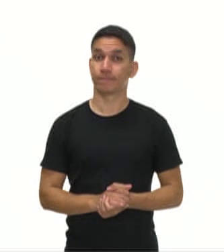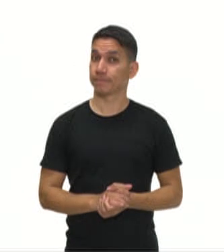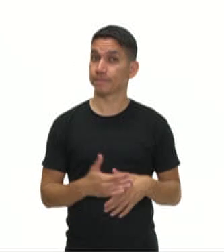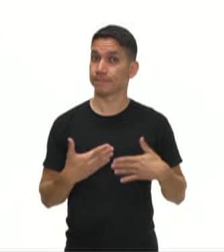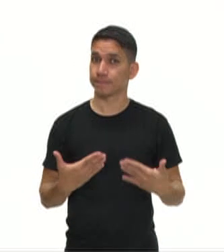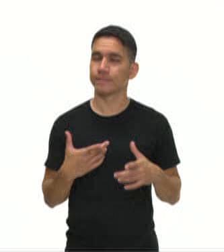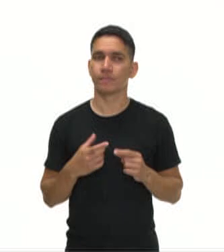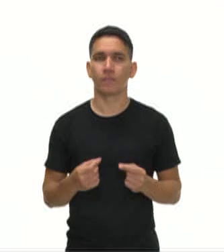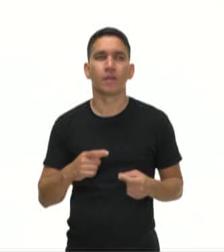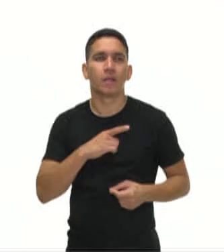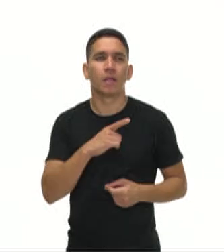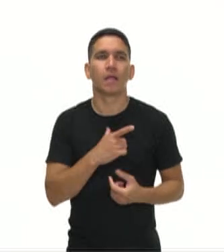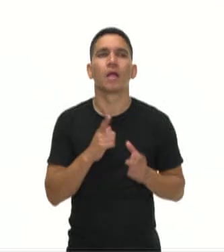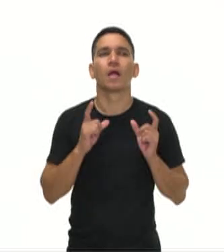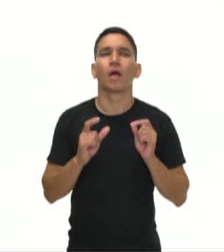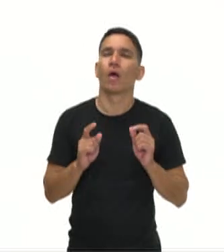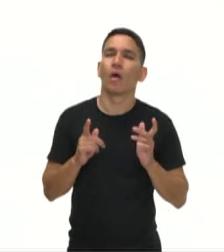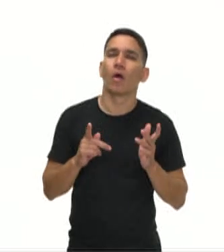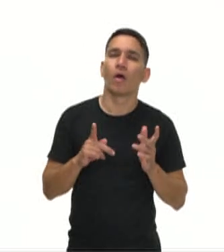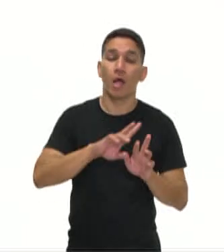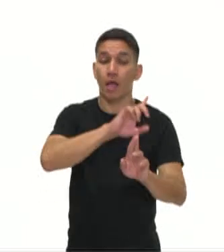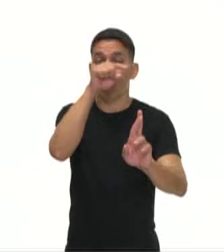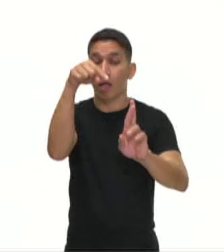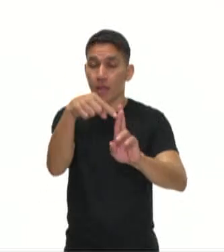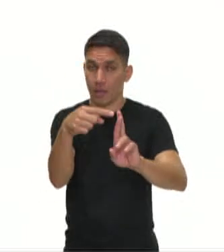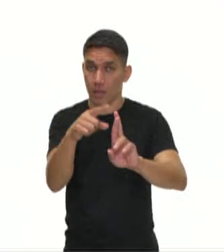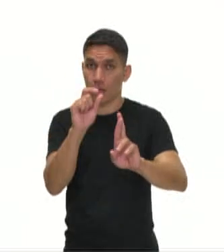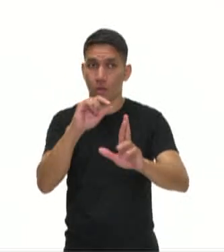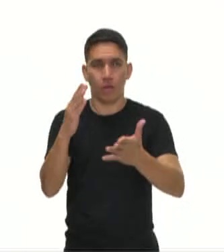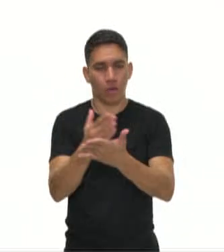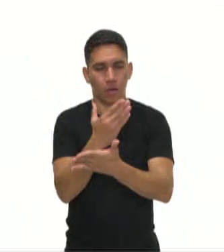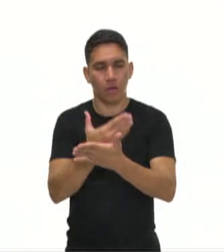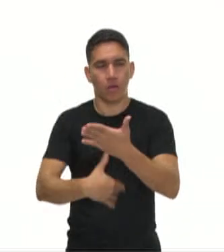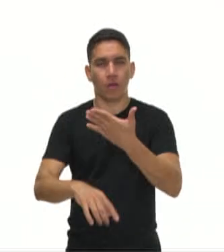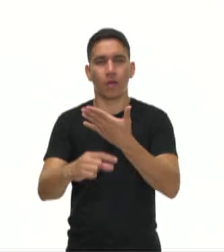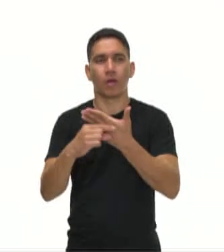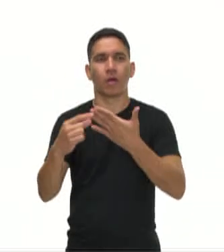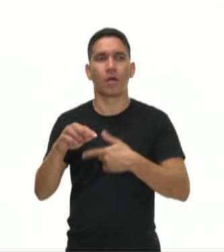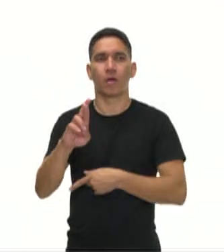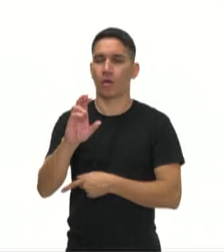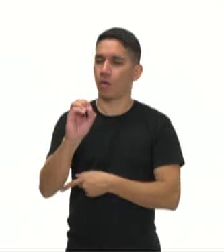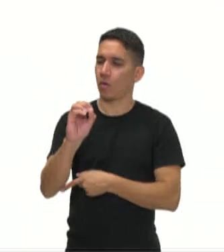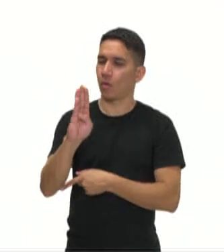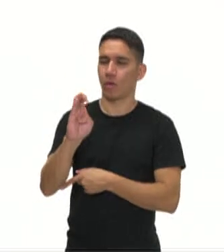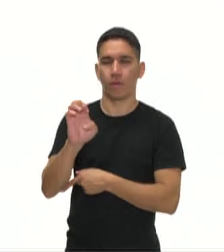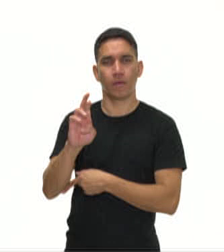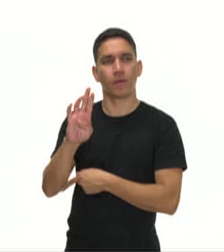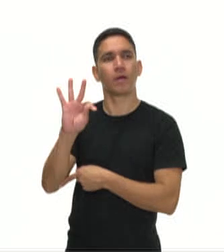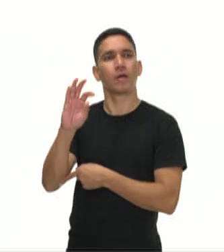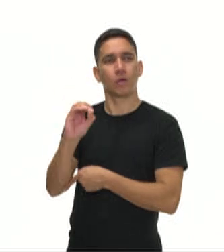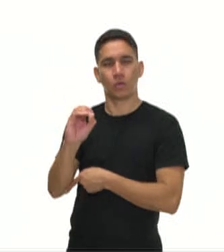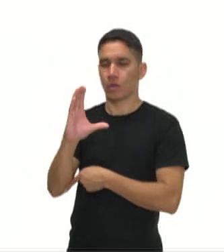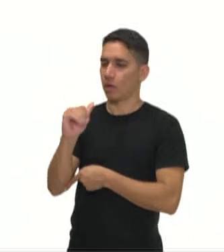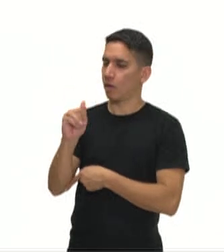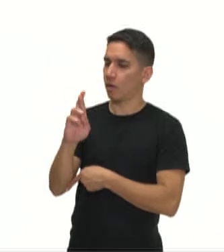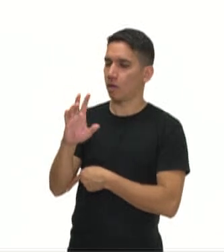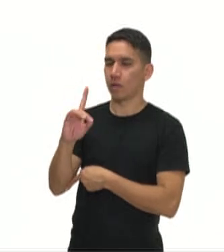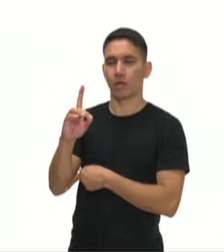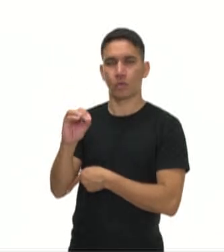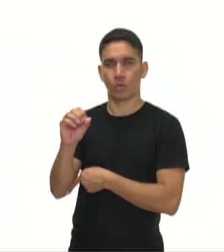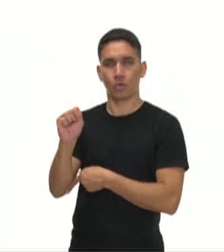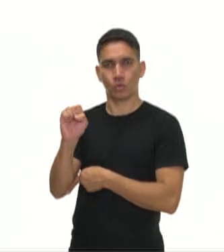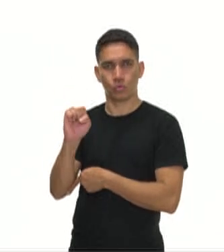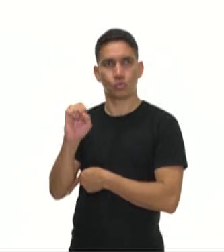Bom, nós temos como referência aqui a obra de Roberto Cardoso de Oliveira, né, os seus estudos sobre o